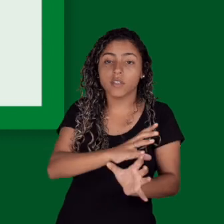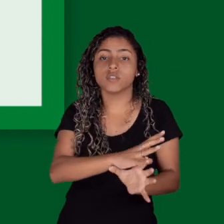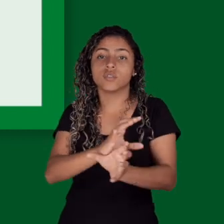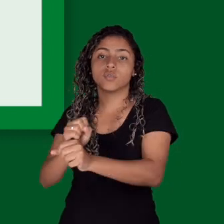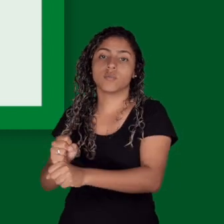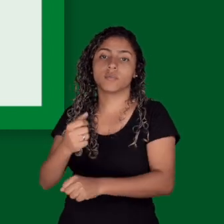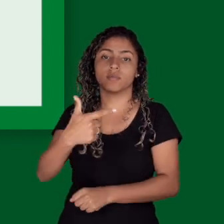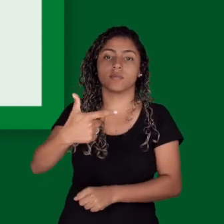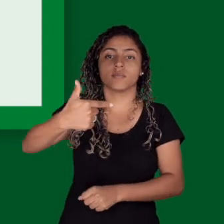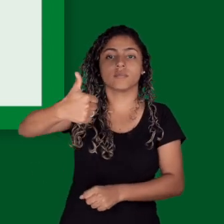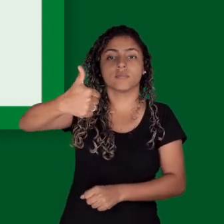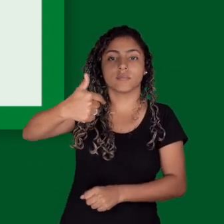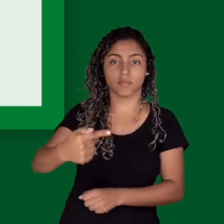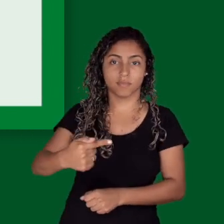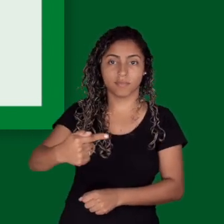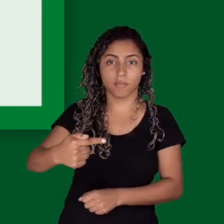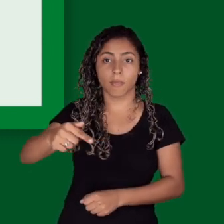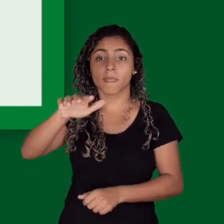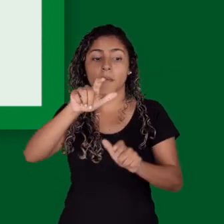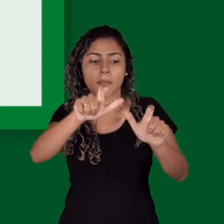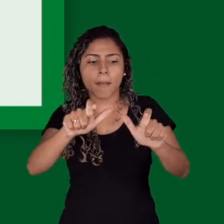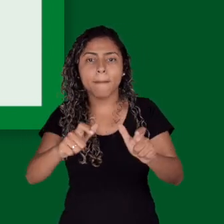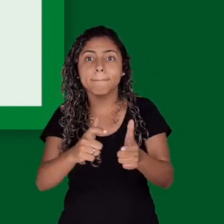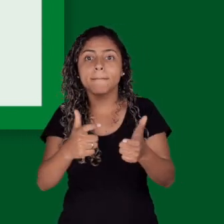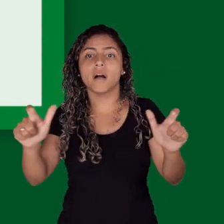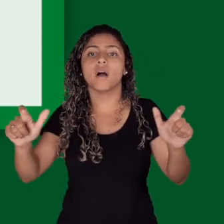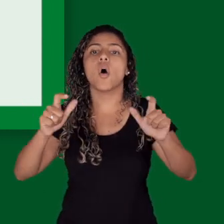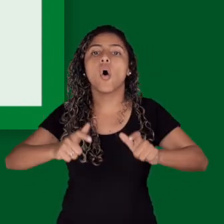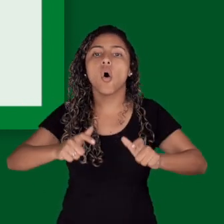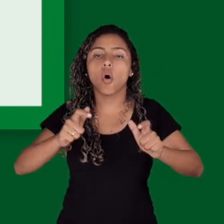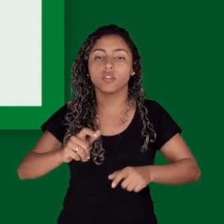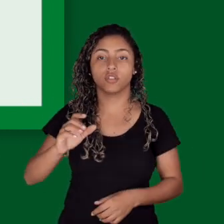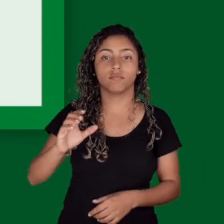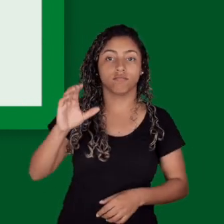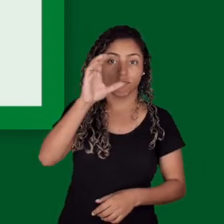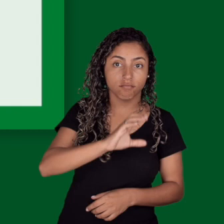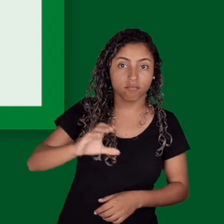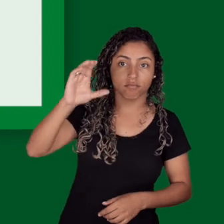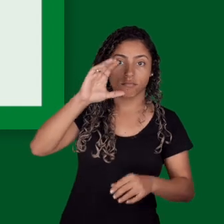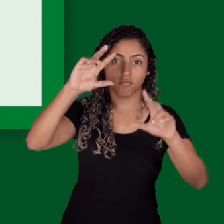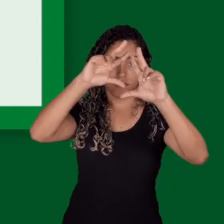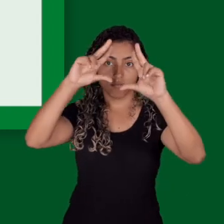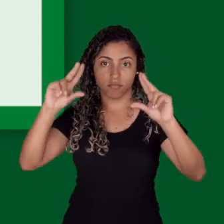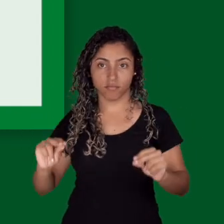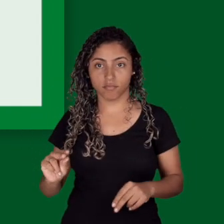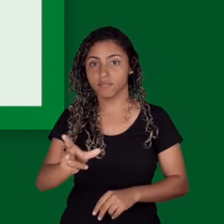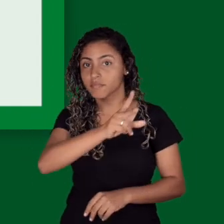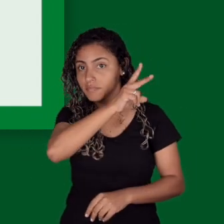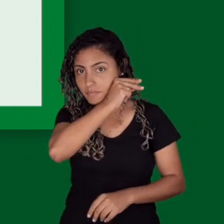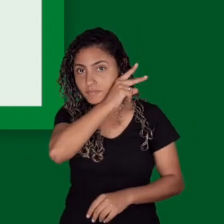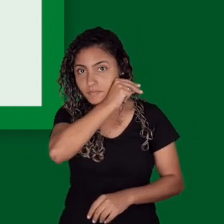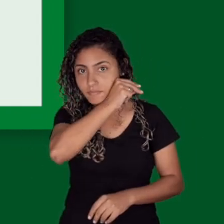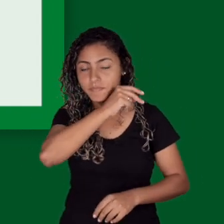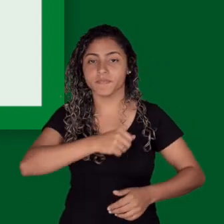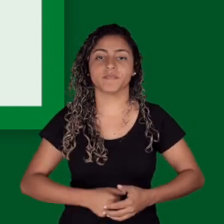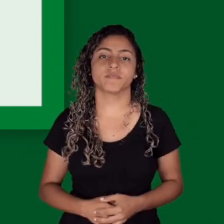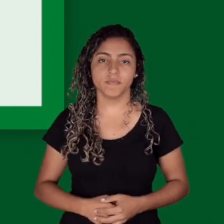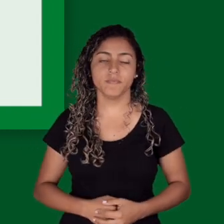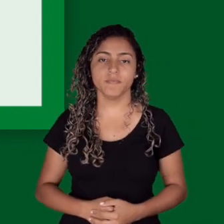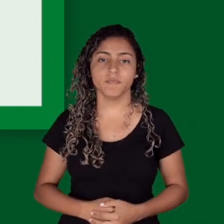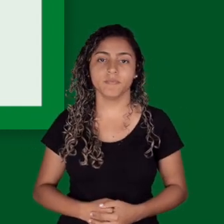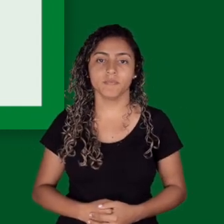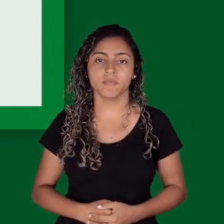rede de educação. As regiões que mais apresentam estudantes com essa condição são as regionais do Plano Piloto, Ceilândia e Taguatinga. Outro